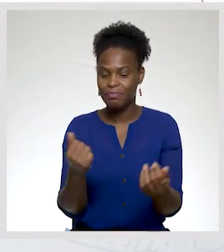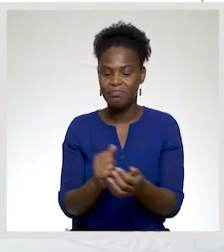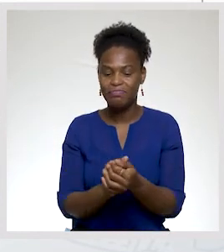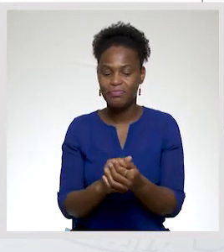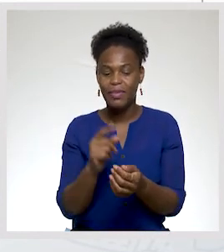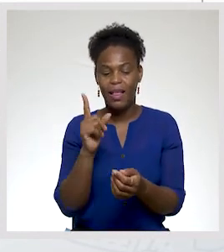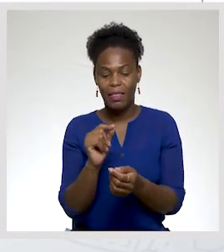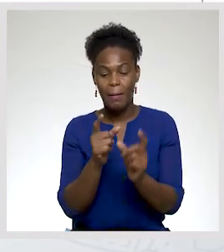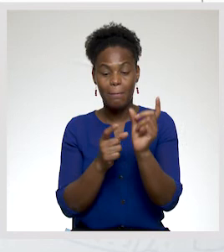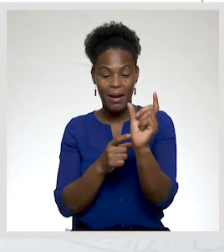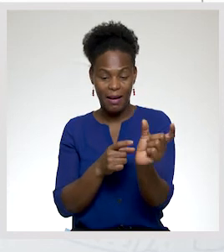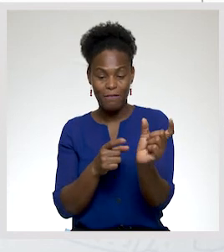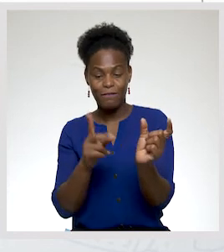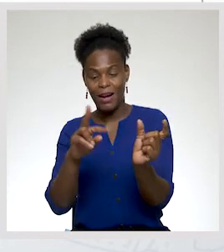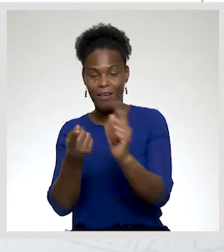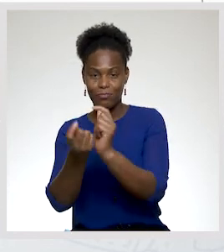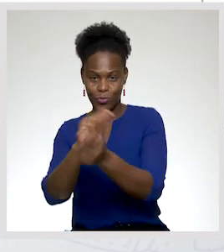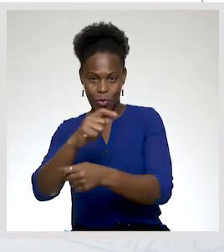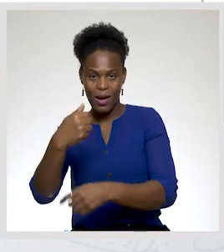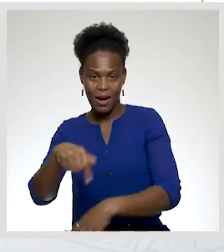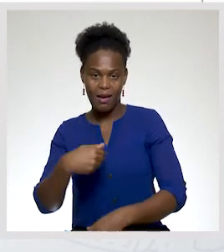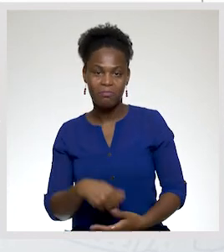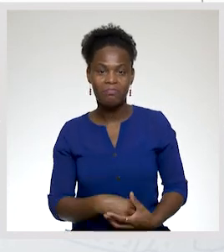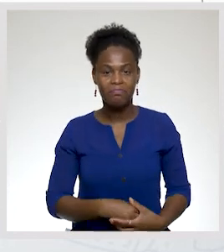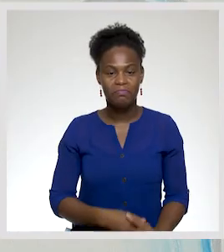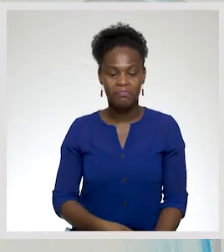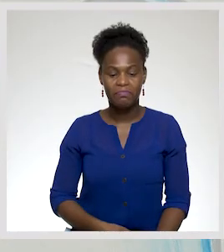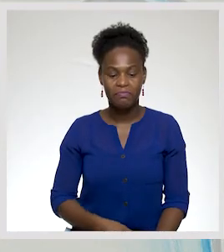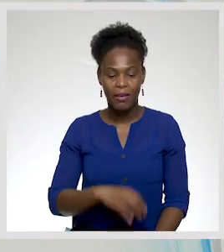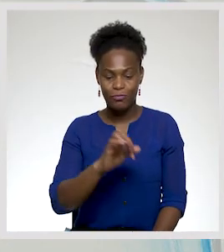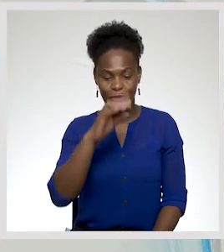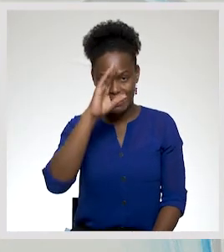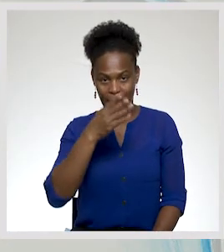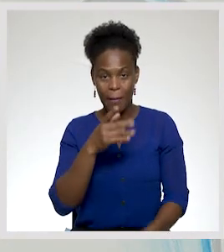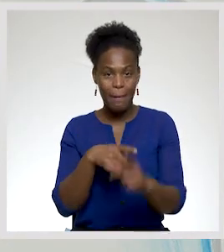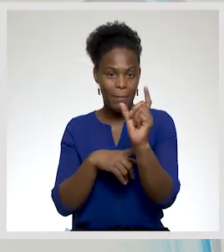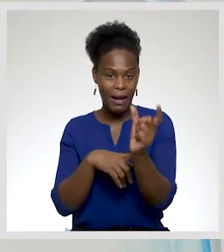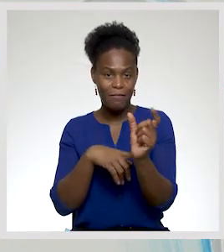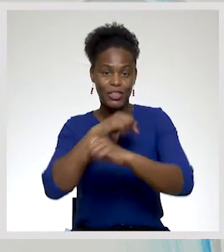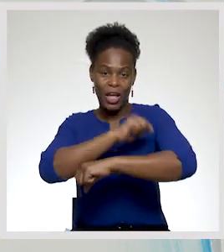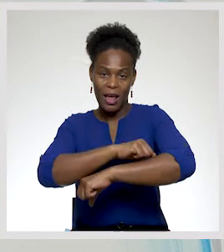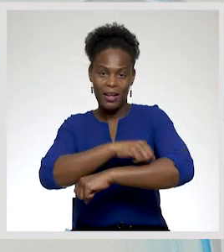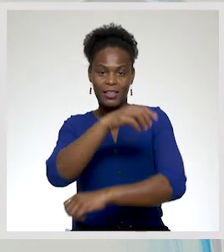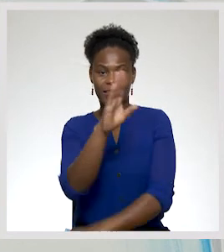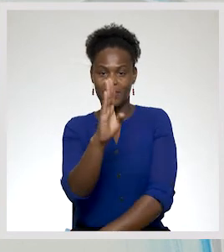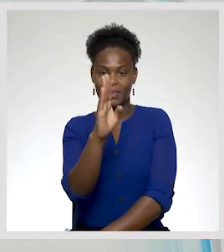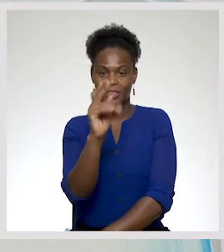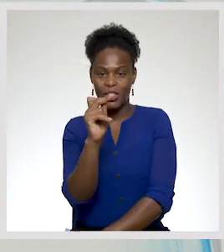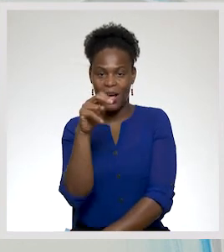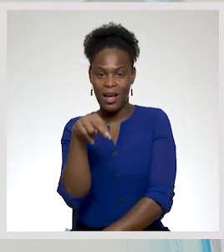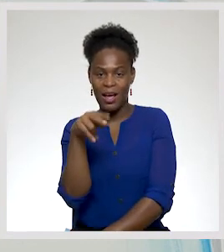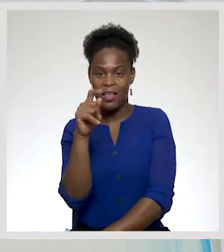E é uma palavra variável. Vocês sabem que a palavra janelas, não é? Está